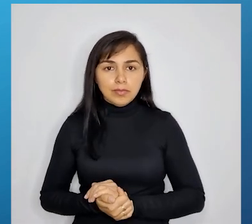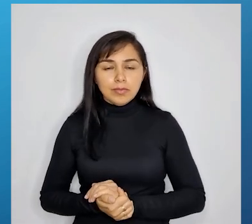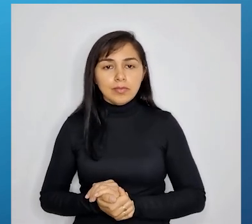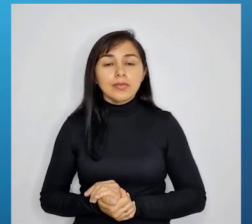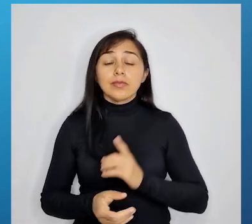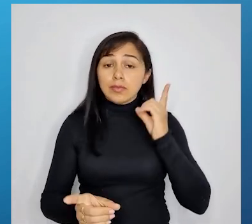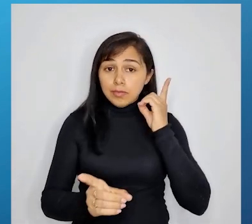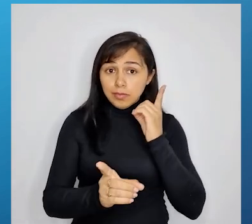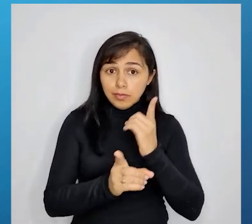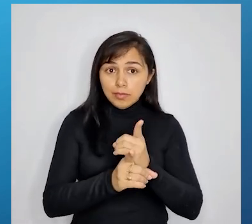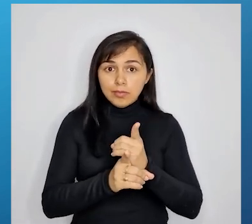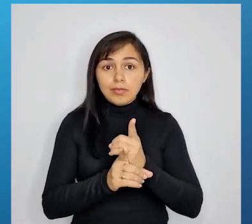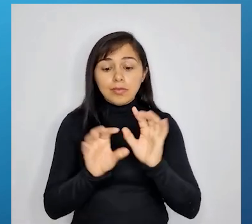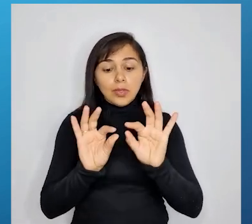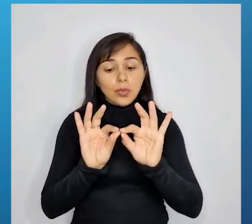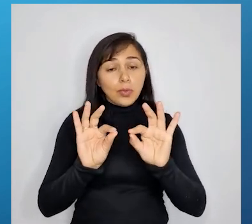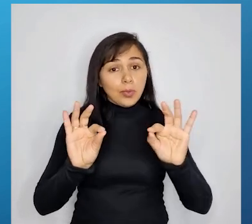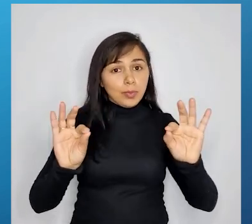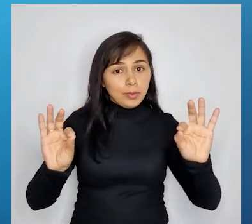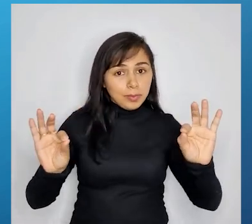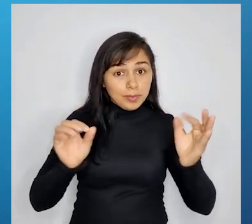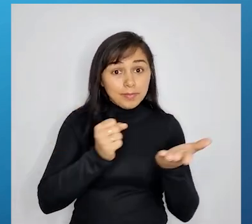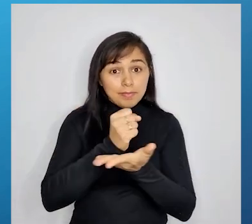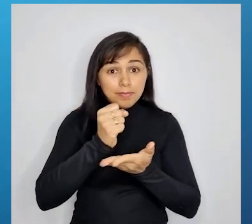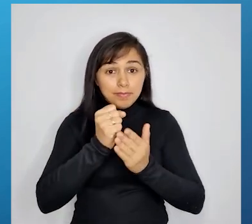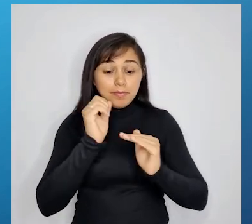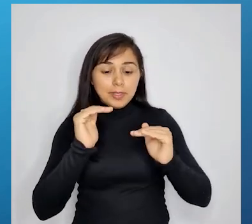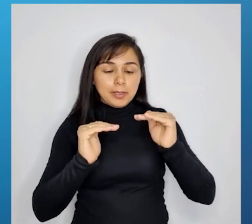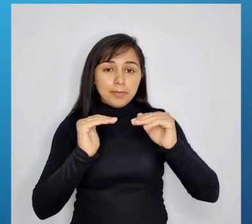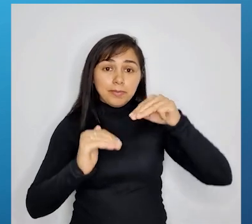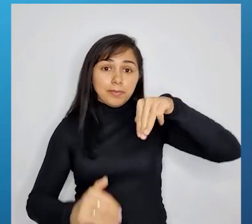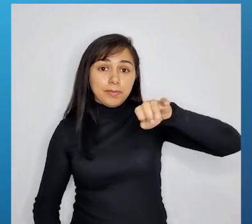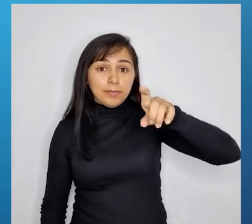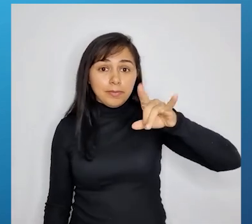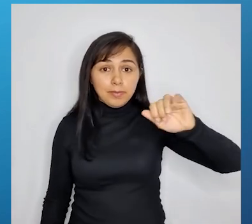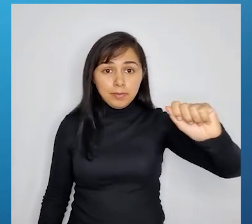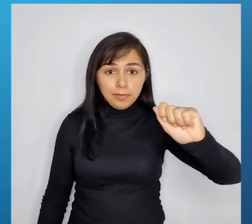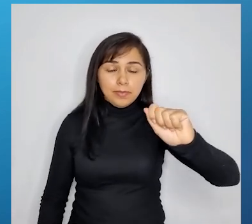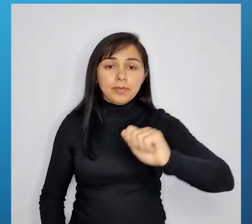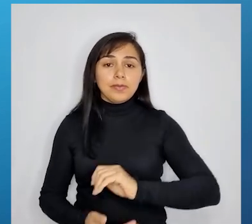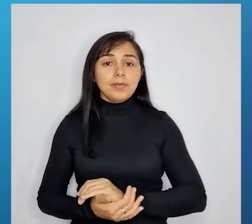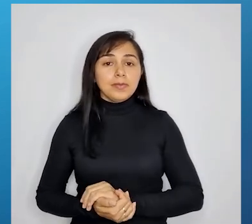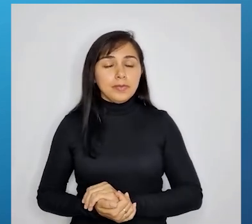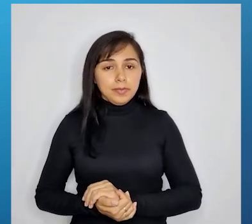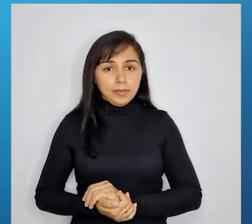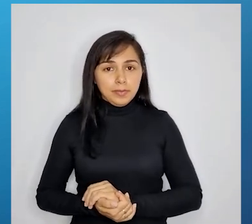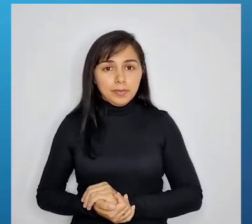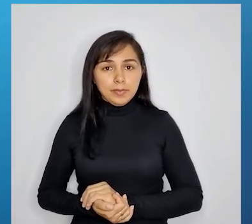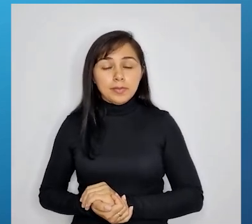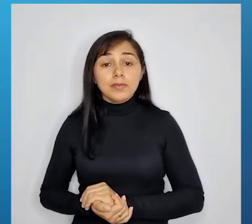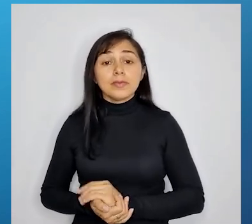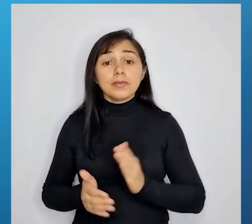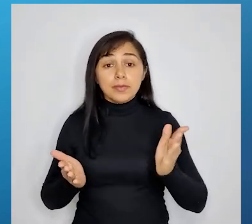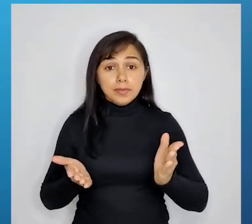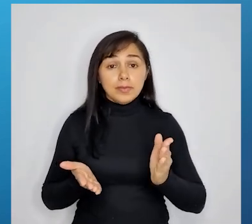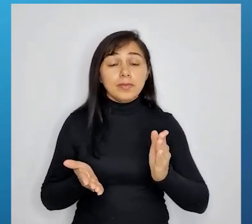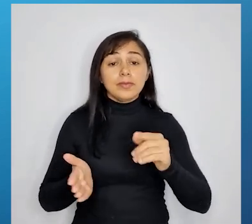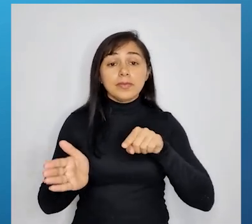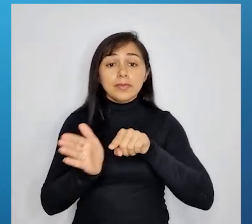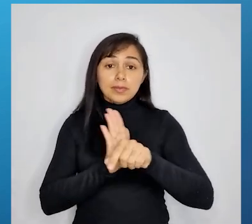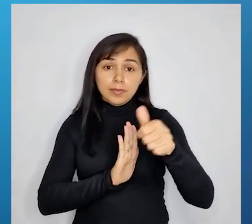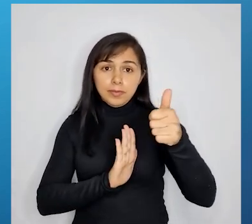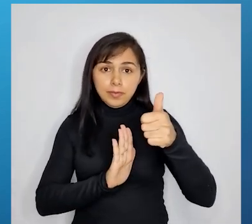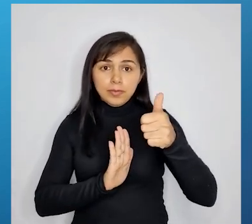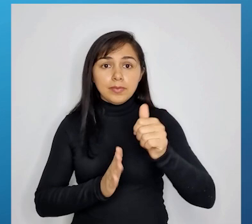base média, né? Bem tranquilo, bem intuitivo isso aqui. Então vamos lá para o nosso exercício de número